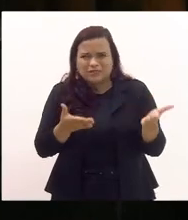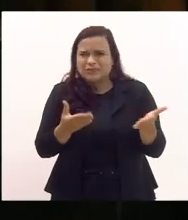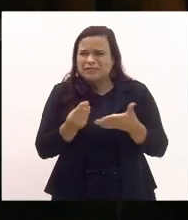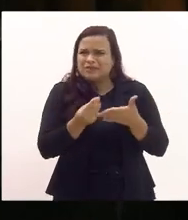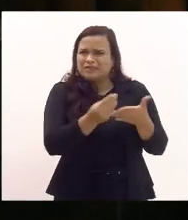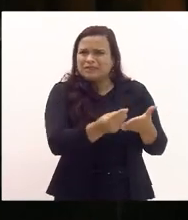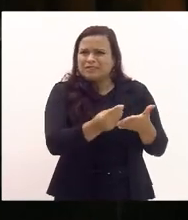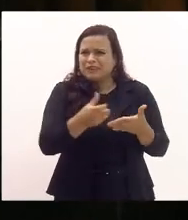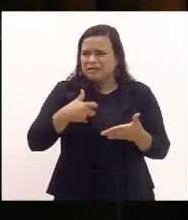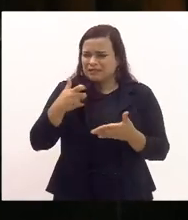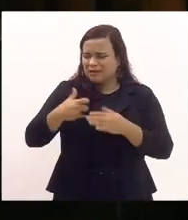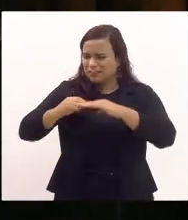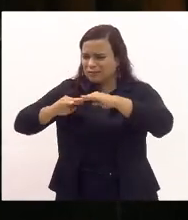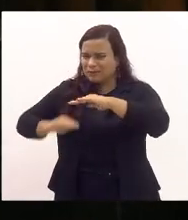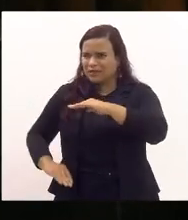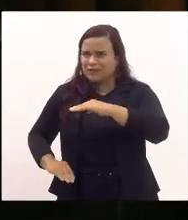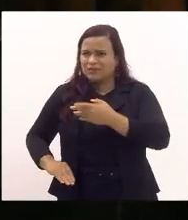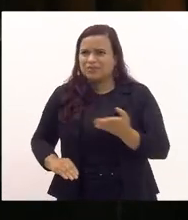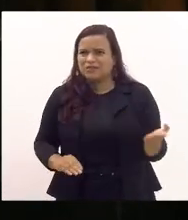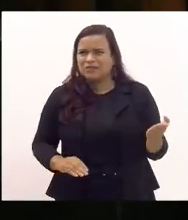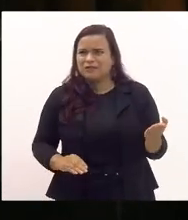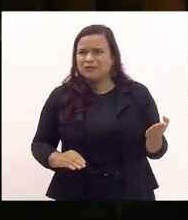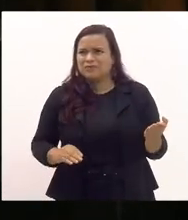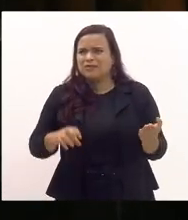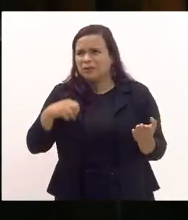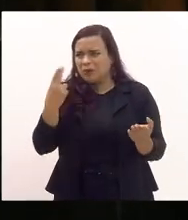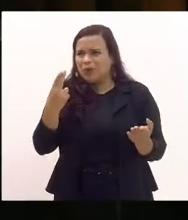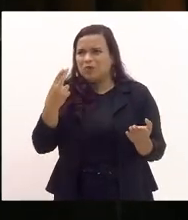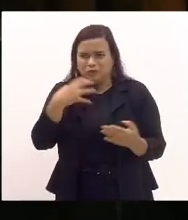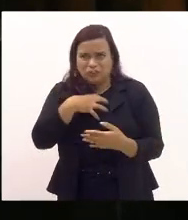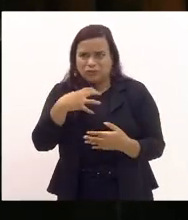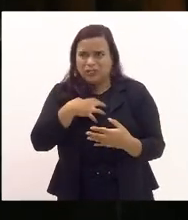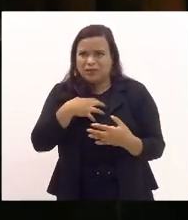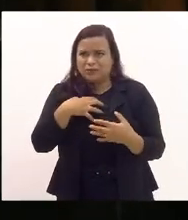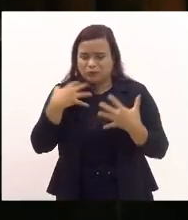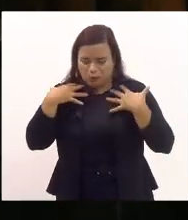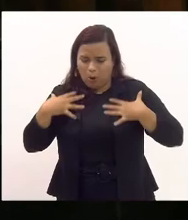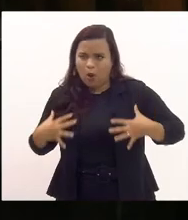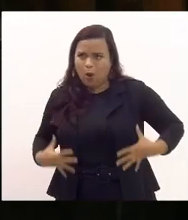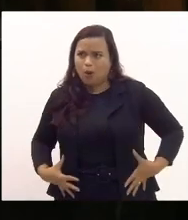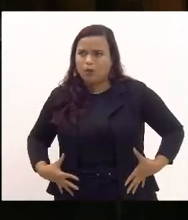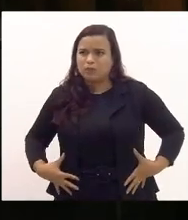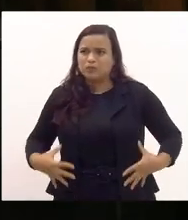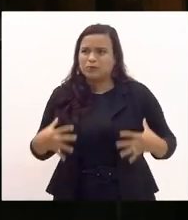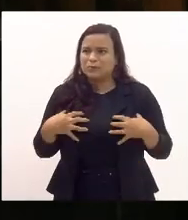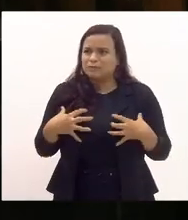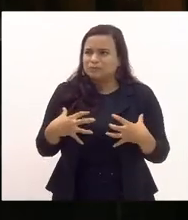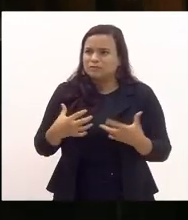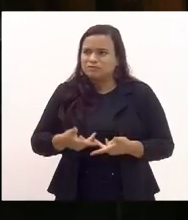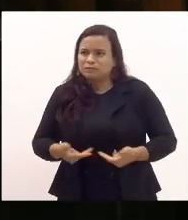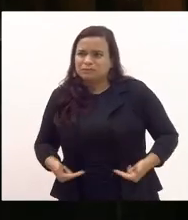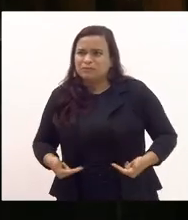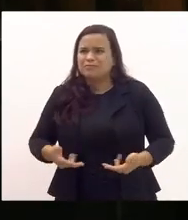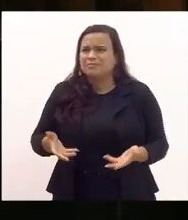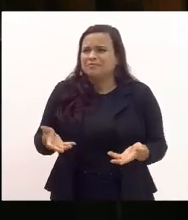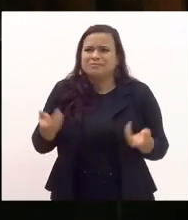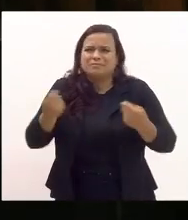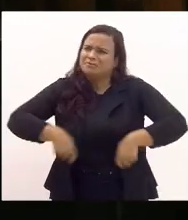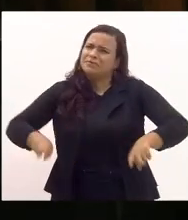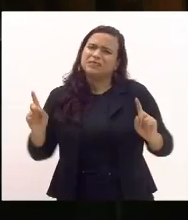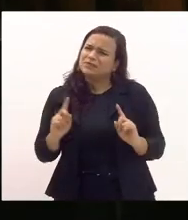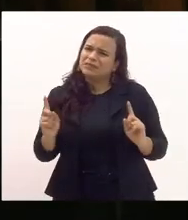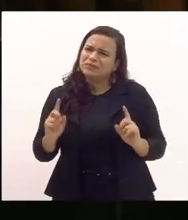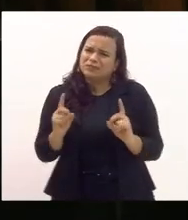genitais em forma de qualquer outra parte do corpo humano desnecessário